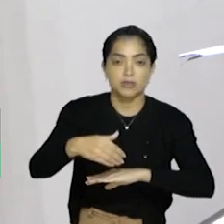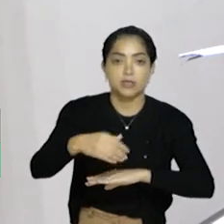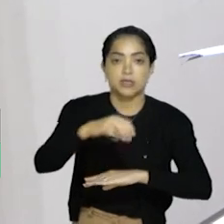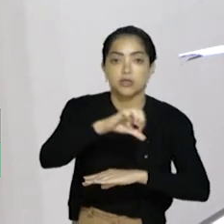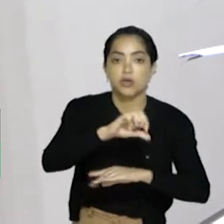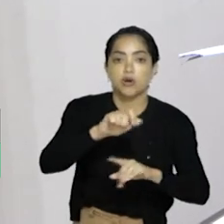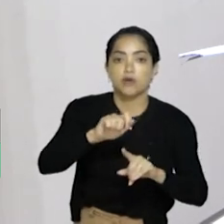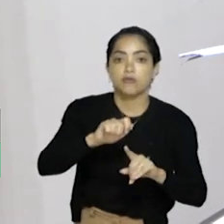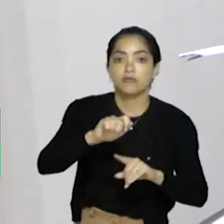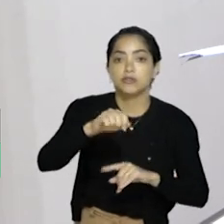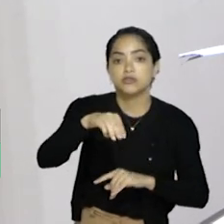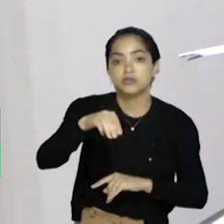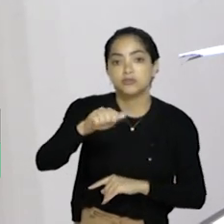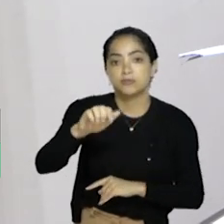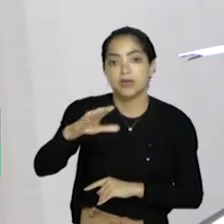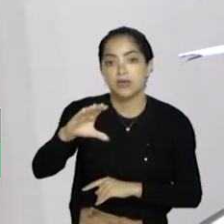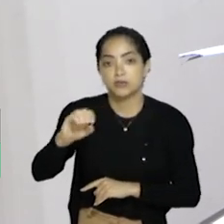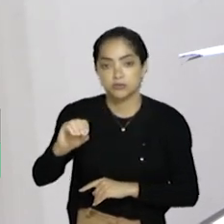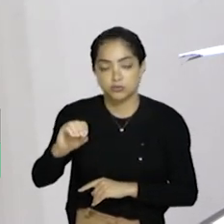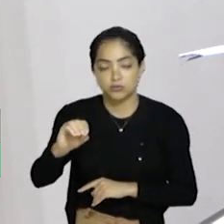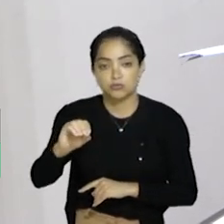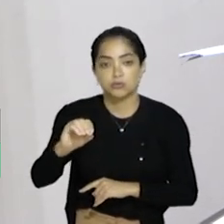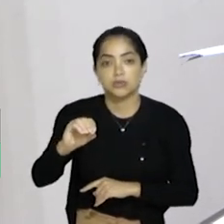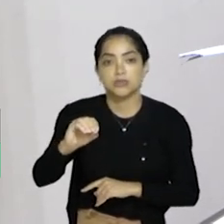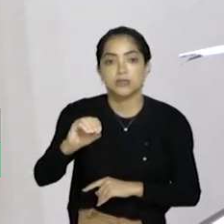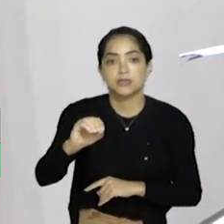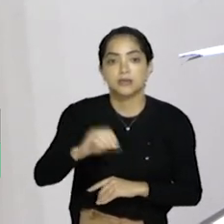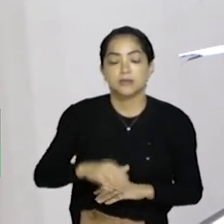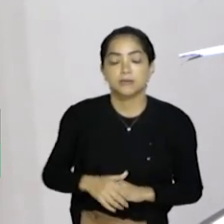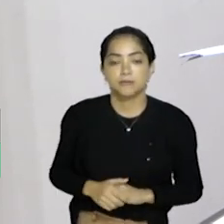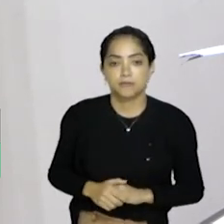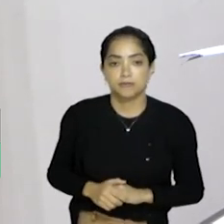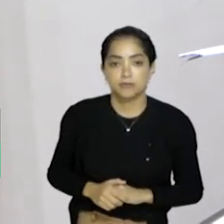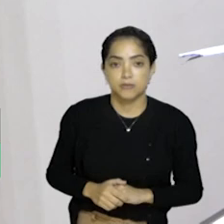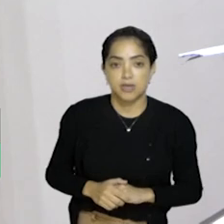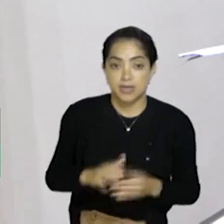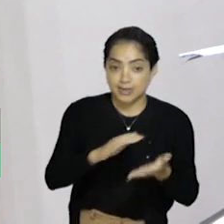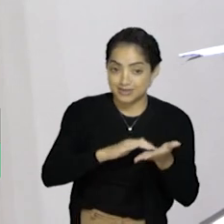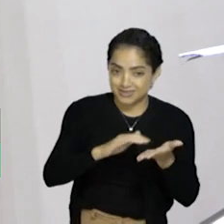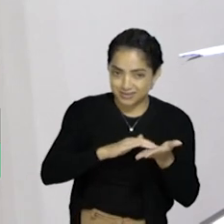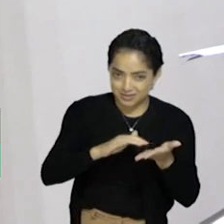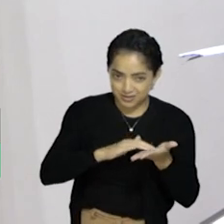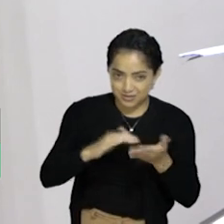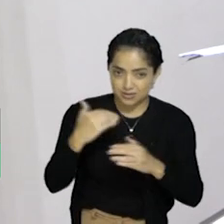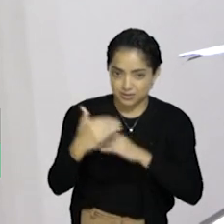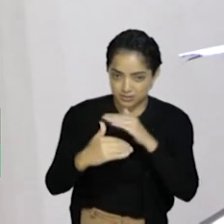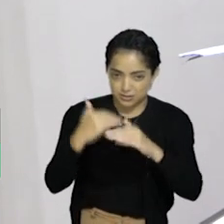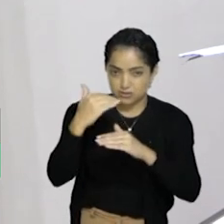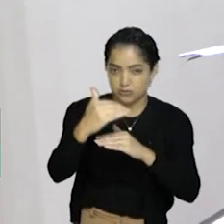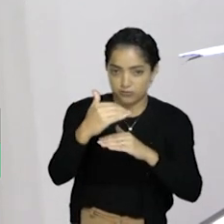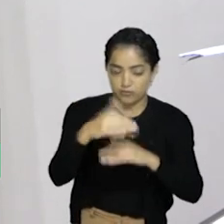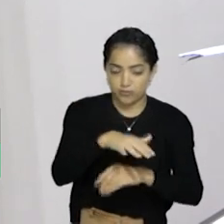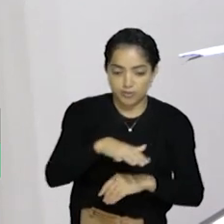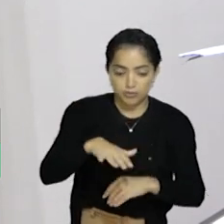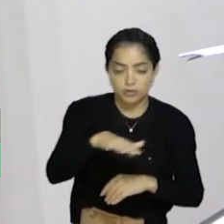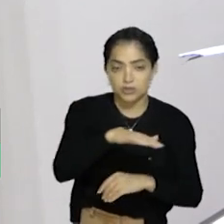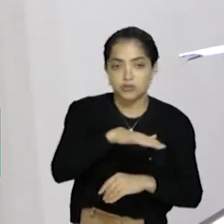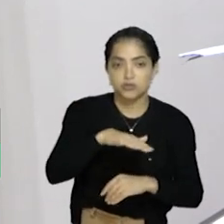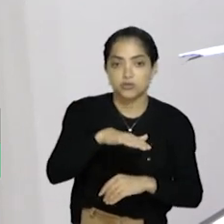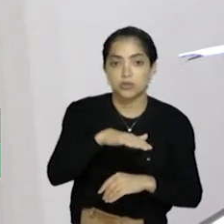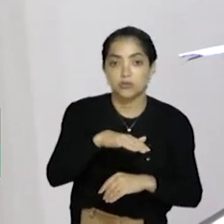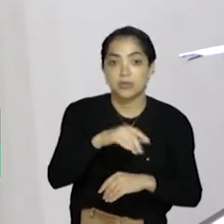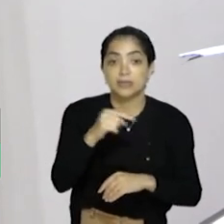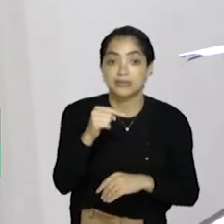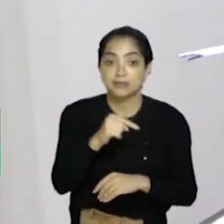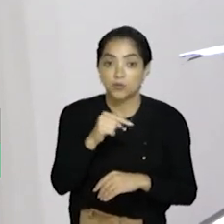onde funcionou a secretaria de desenvolvimento Regional é um prédio